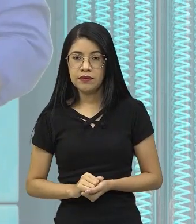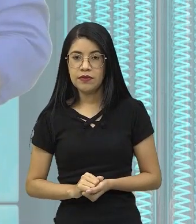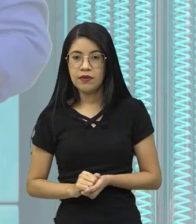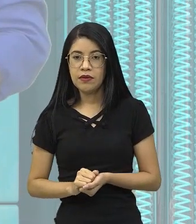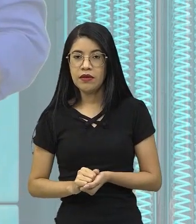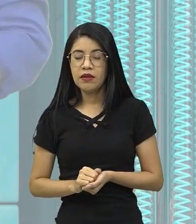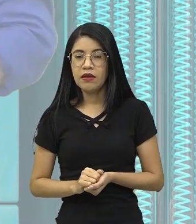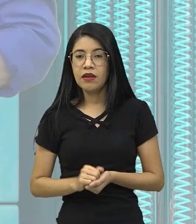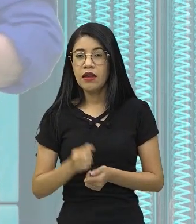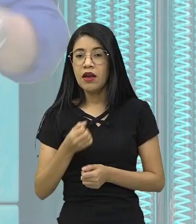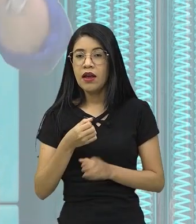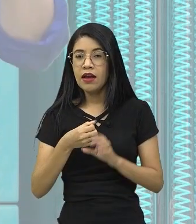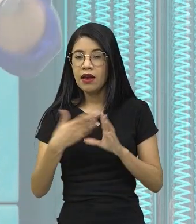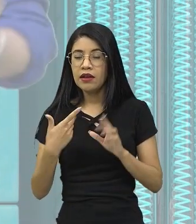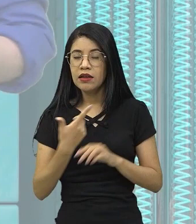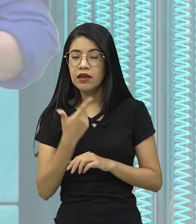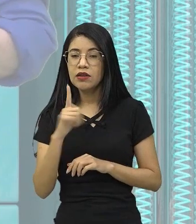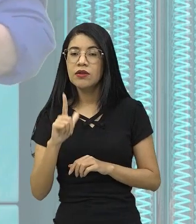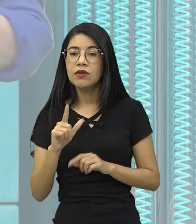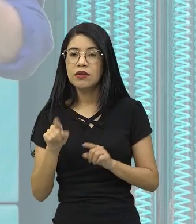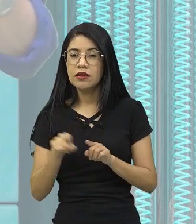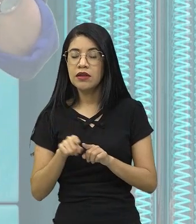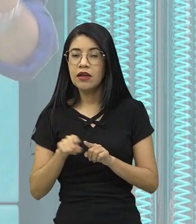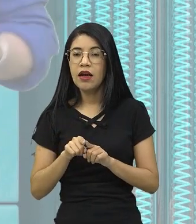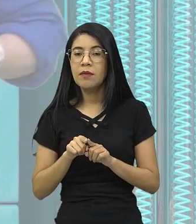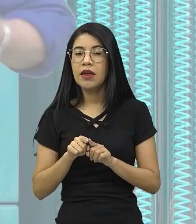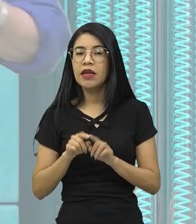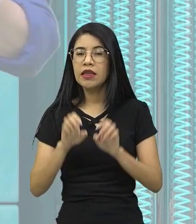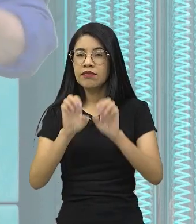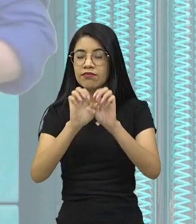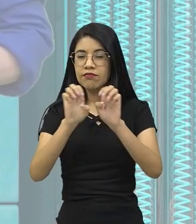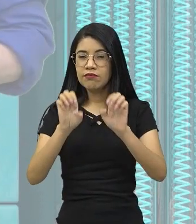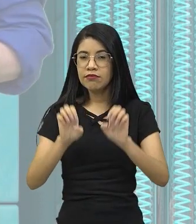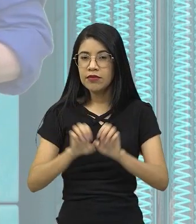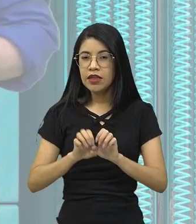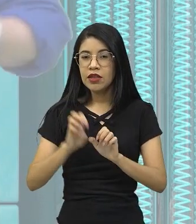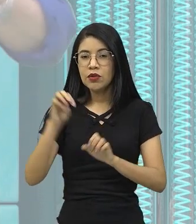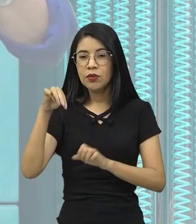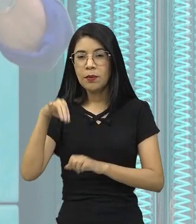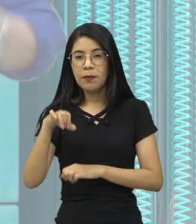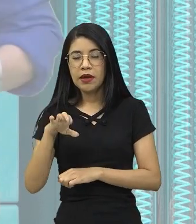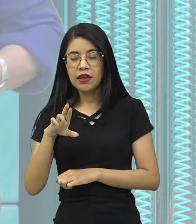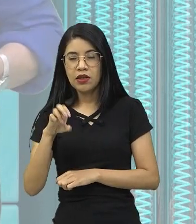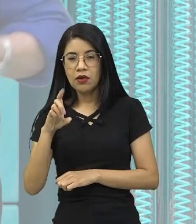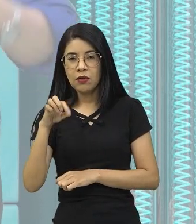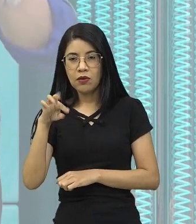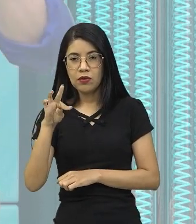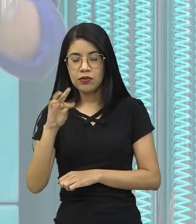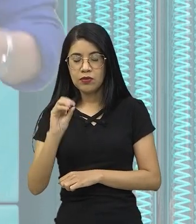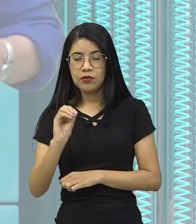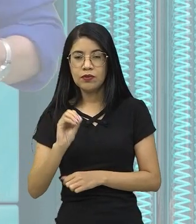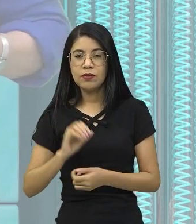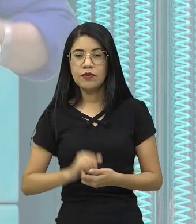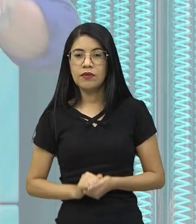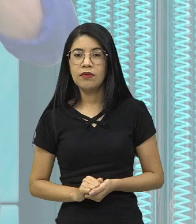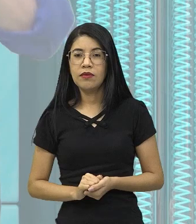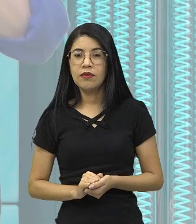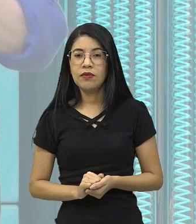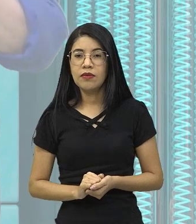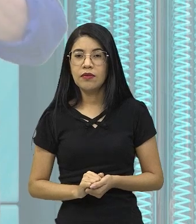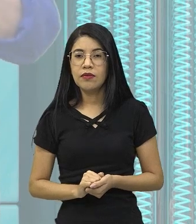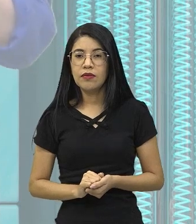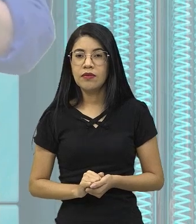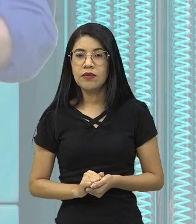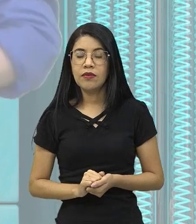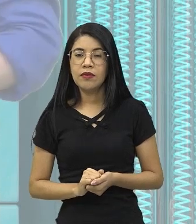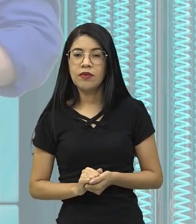outros aspectos, né, constitutivo dessa estrutura do mini-conto. Sempre lembrando que o mini-conto